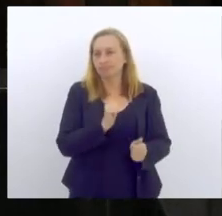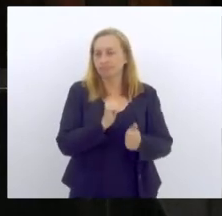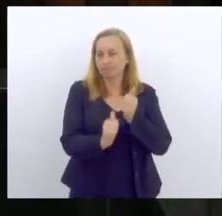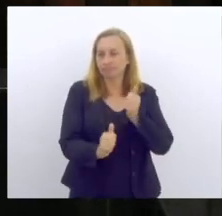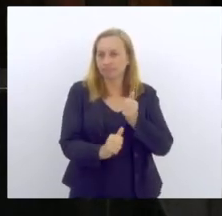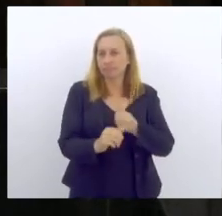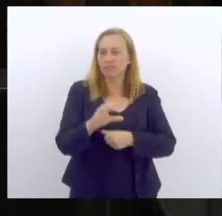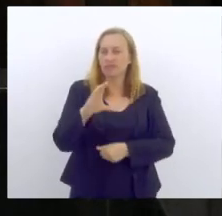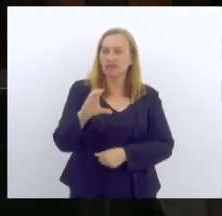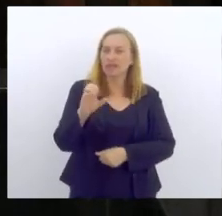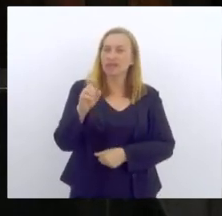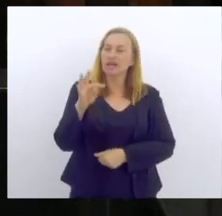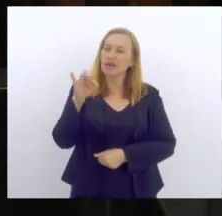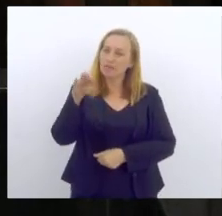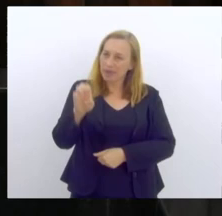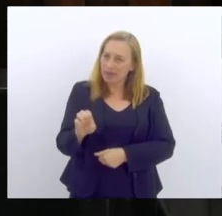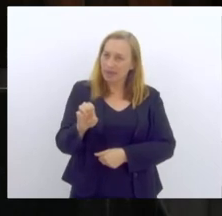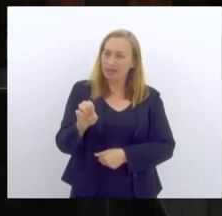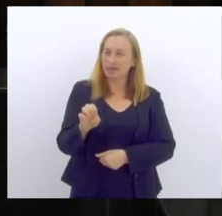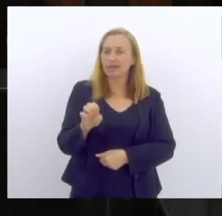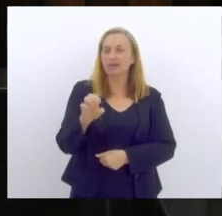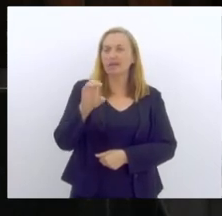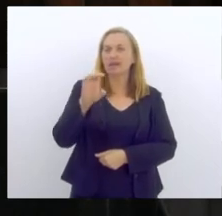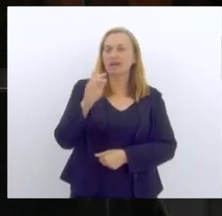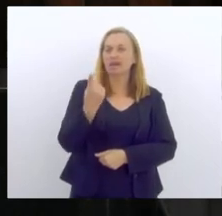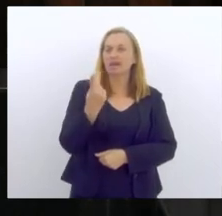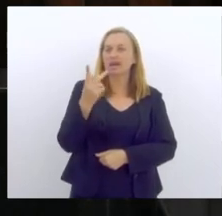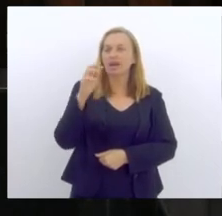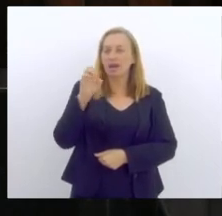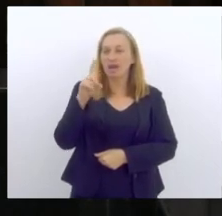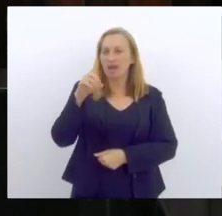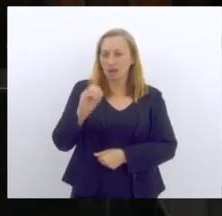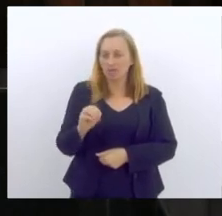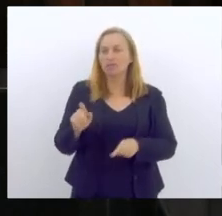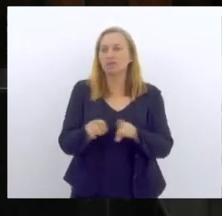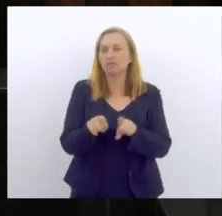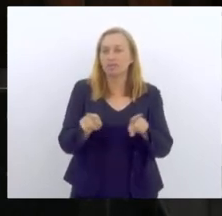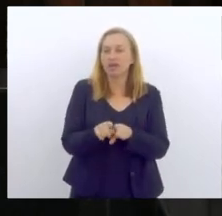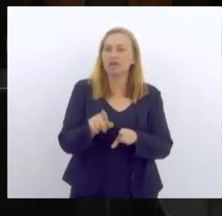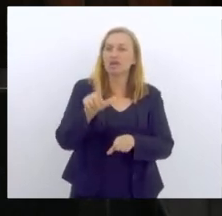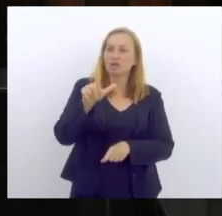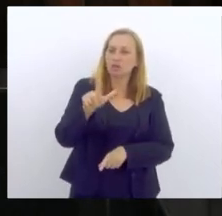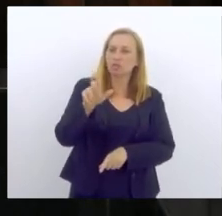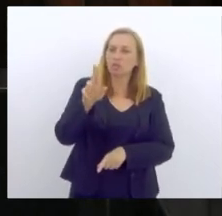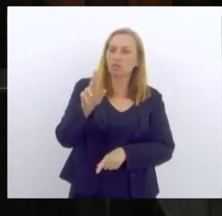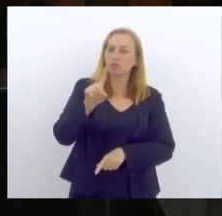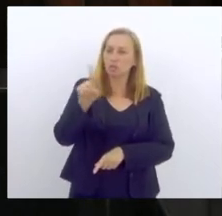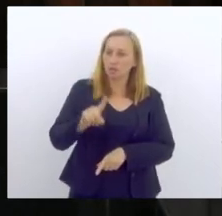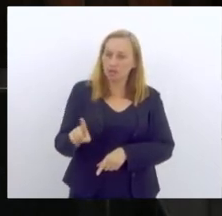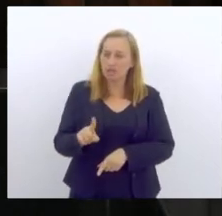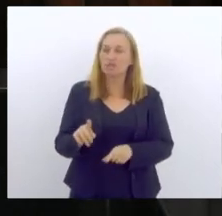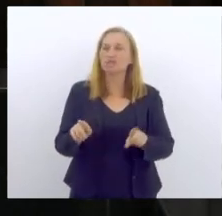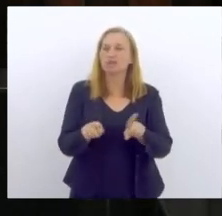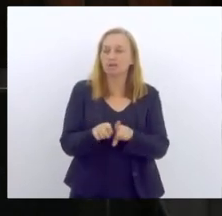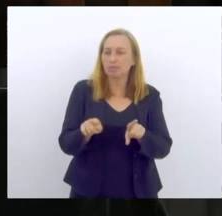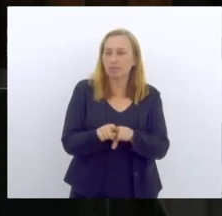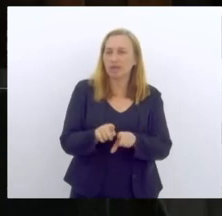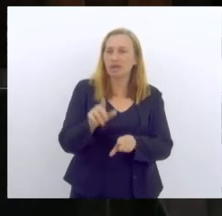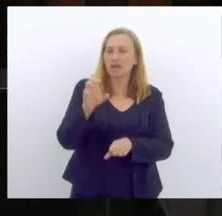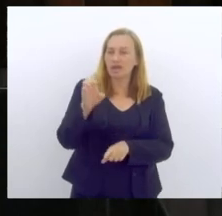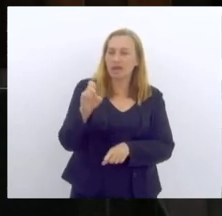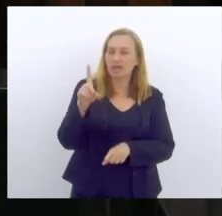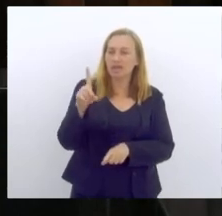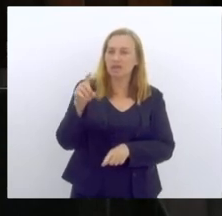Cléber leite o ex-presidente Hélio Ferraz o ex-presidente Luiz Augusto Veloso o ex-presidente Edmundo Santos Silva muito